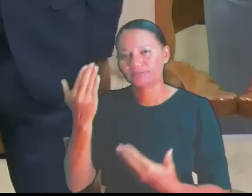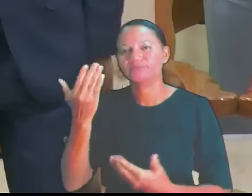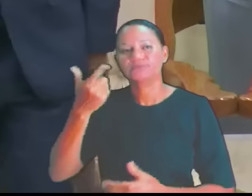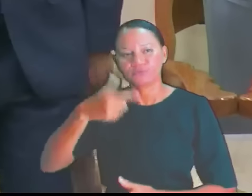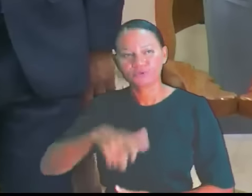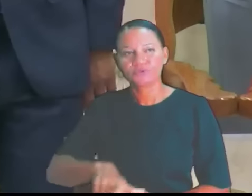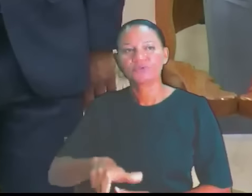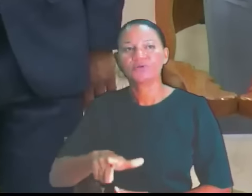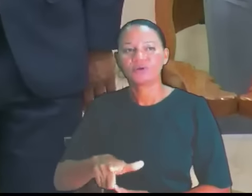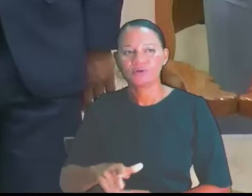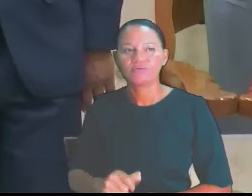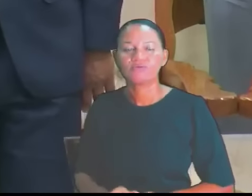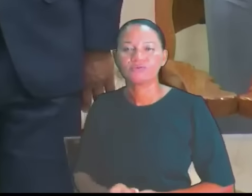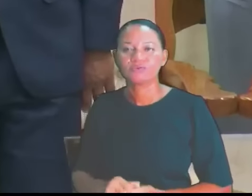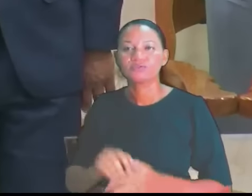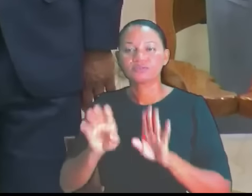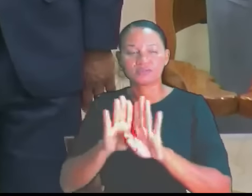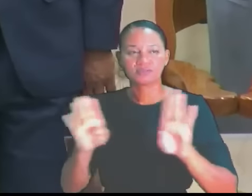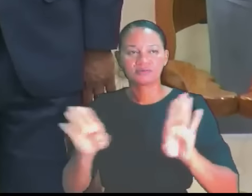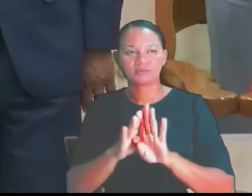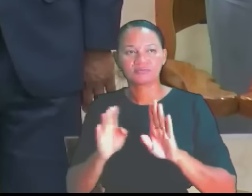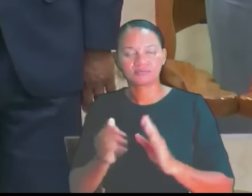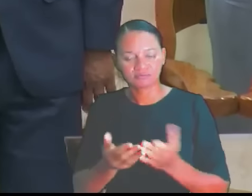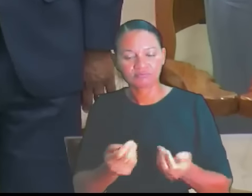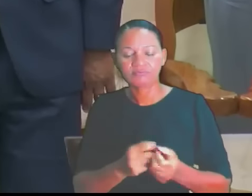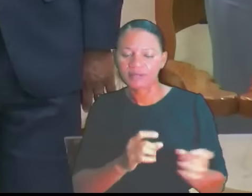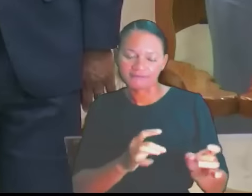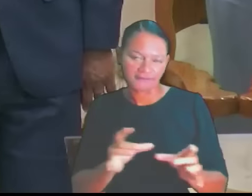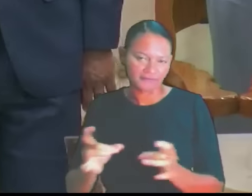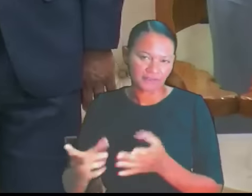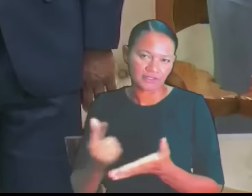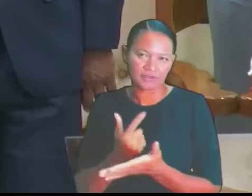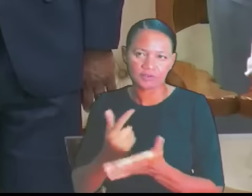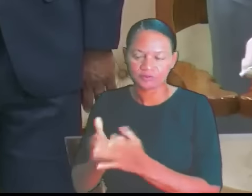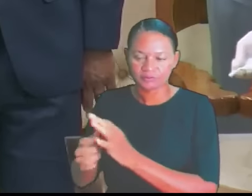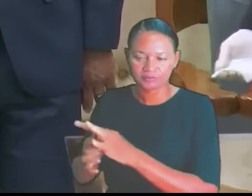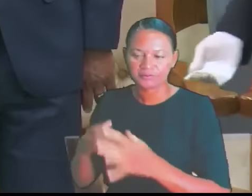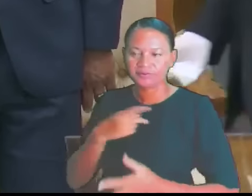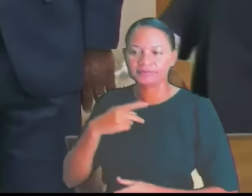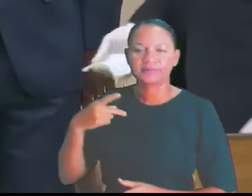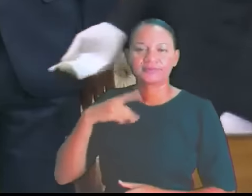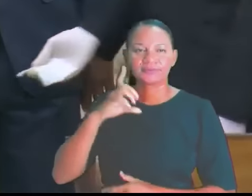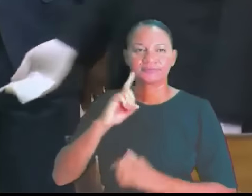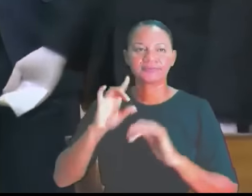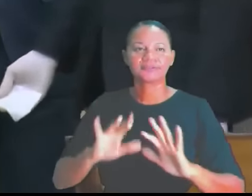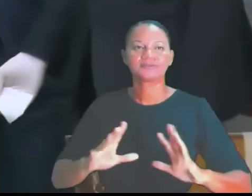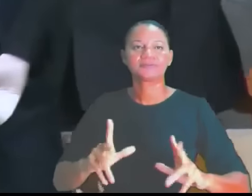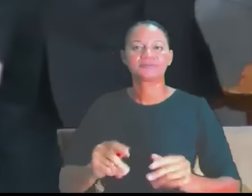mais. Eu estarei lá na porta recebendo os irmãos com a permissão do pastor. Que Deus abençoe os irmãos.